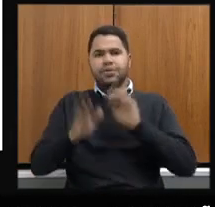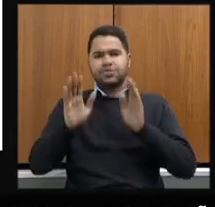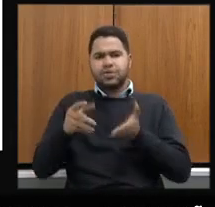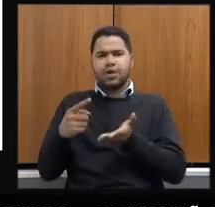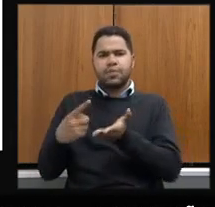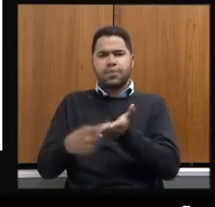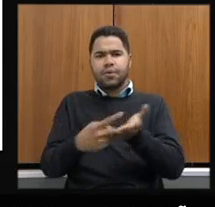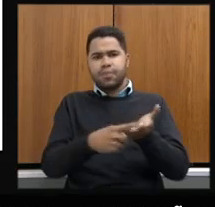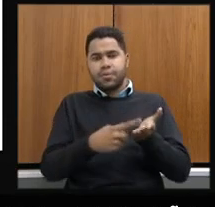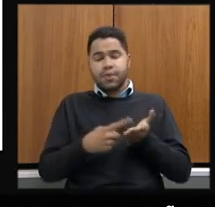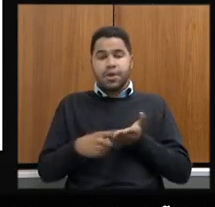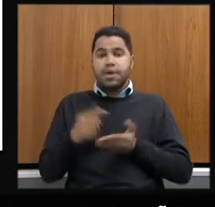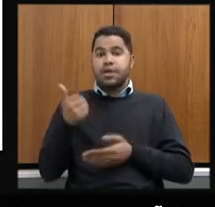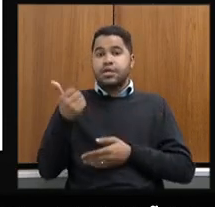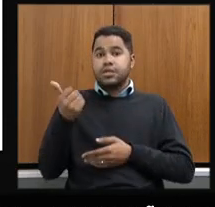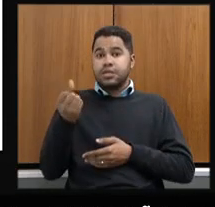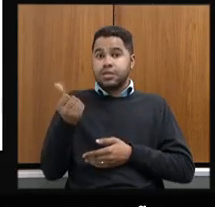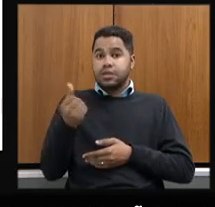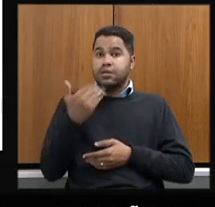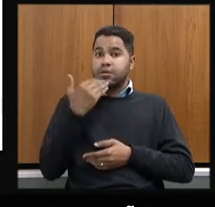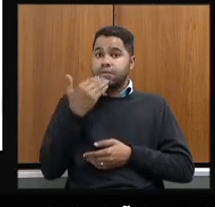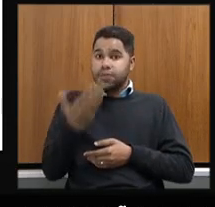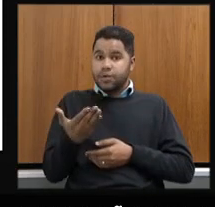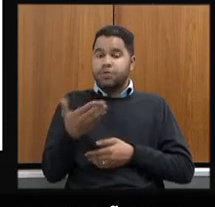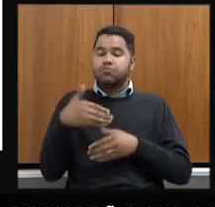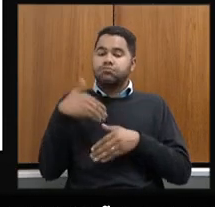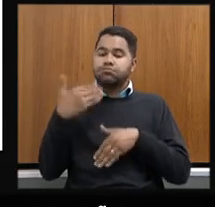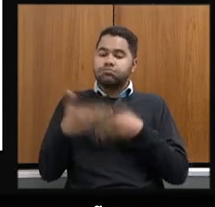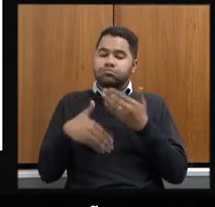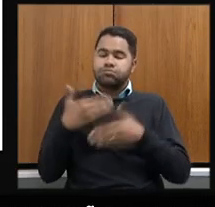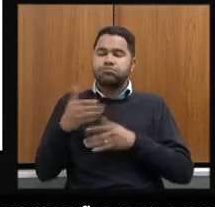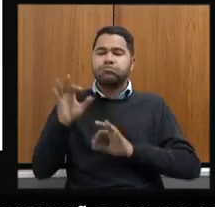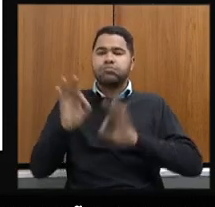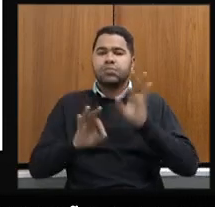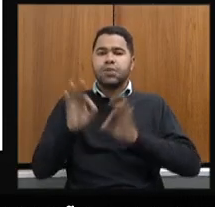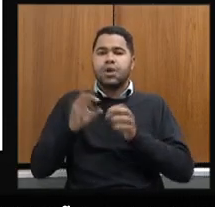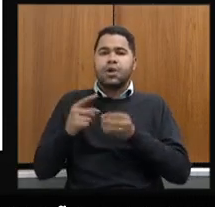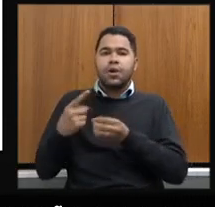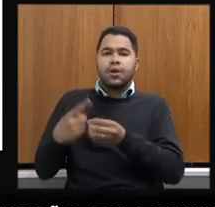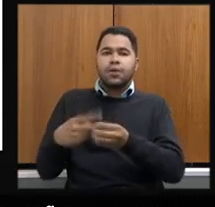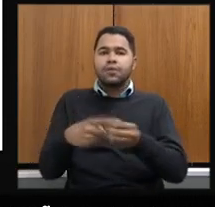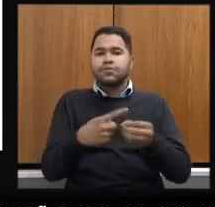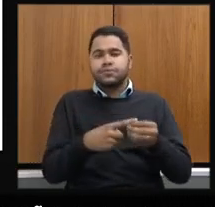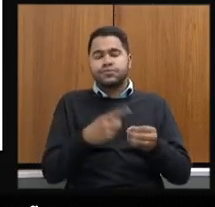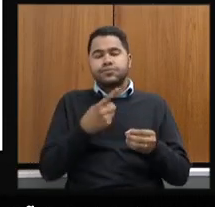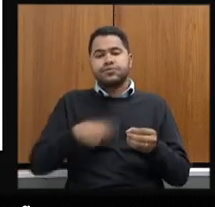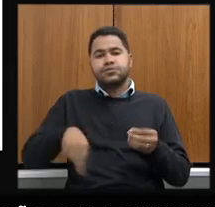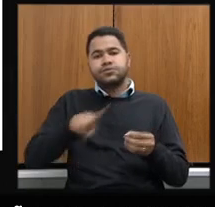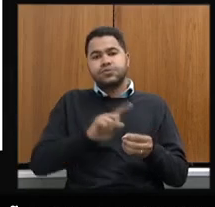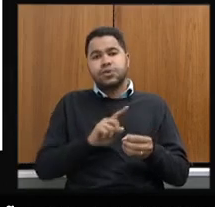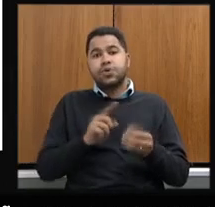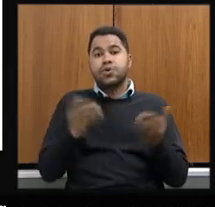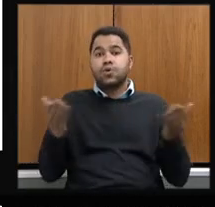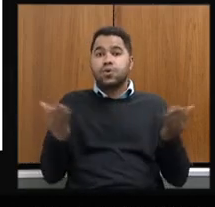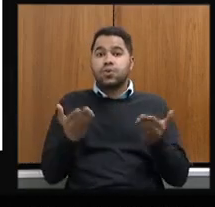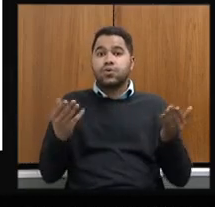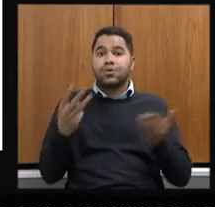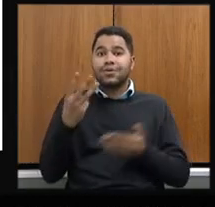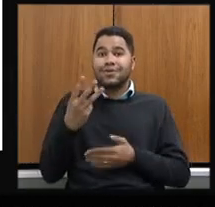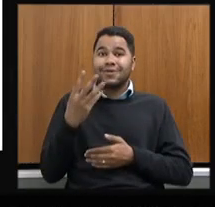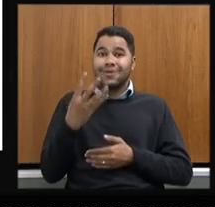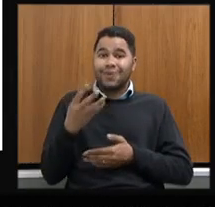município de 16 pedidos em processamento fé a princípio a gente então tem hoje